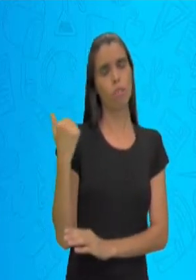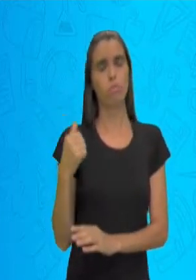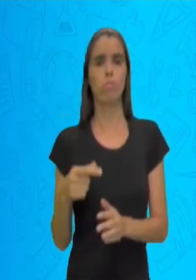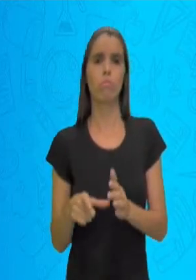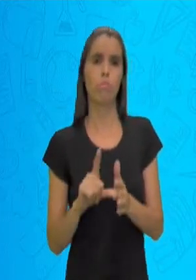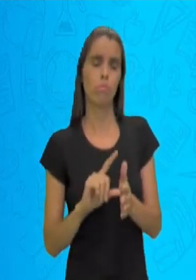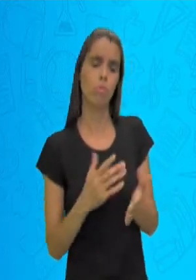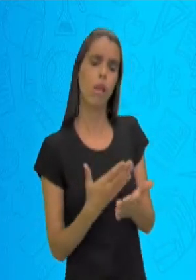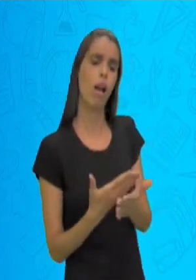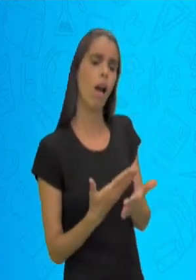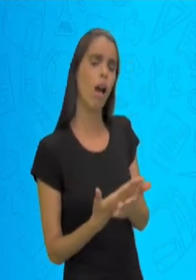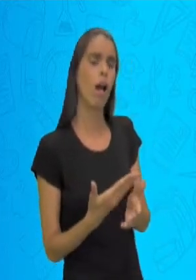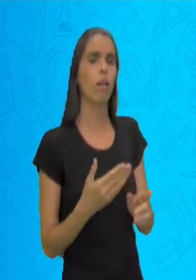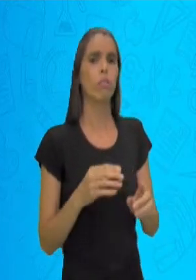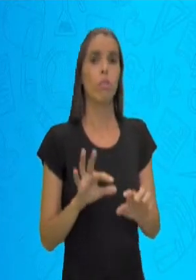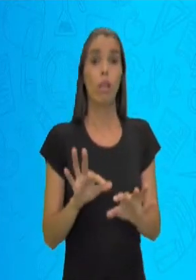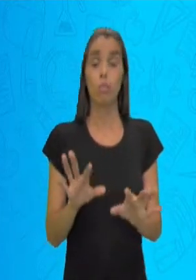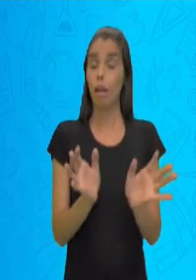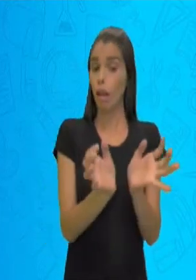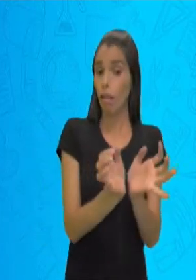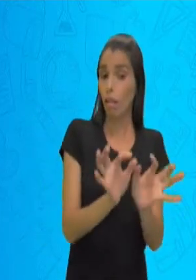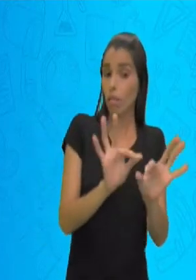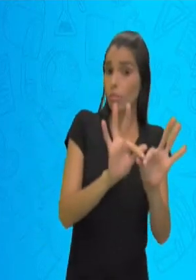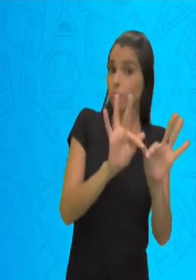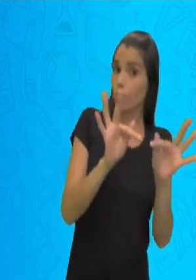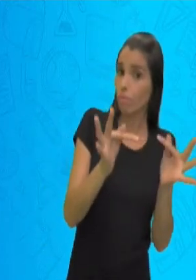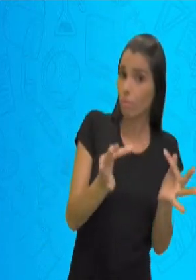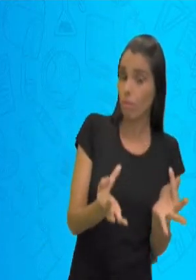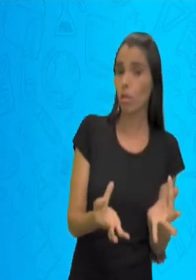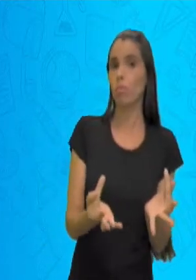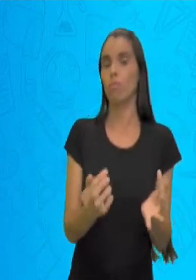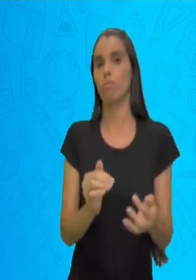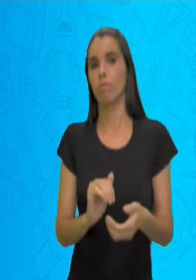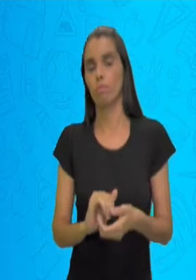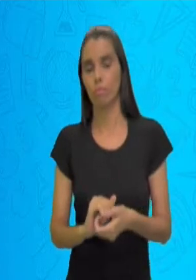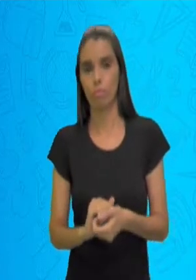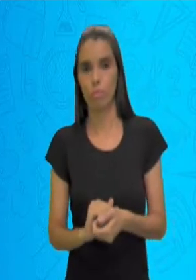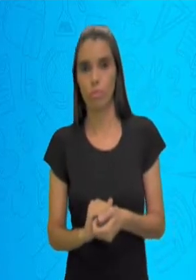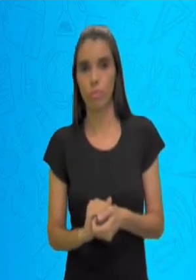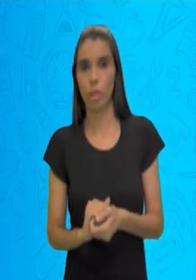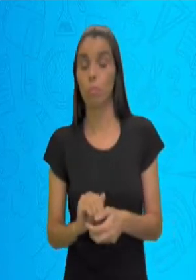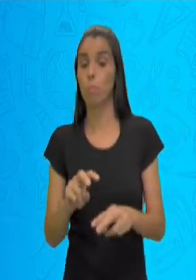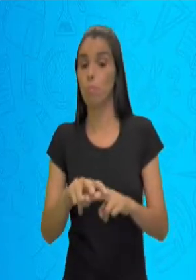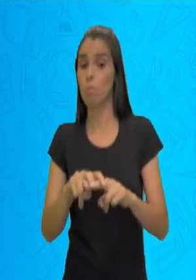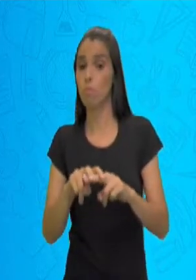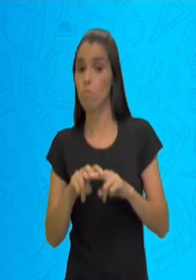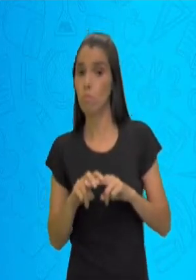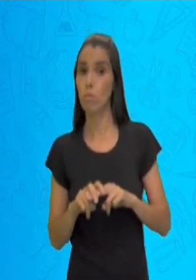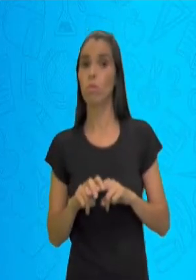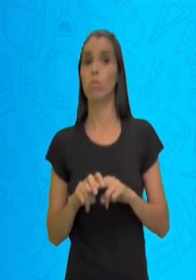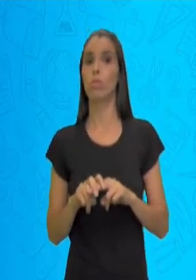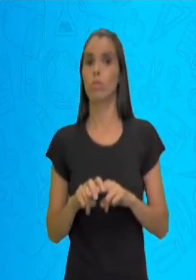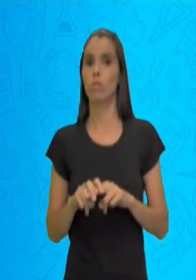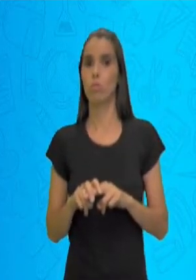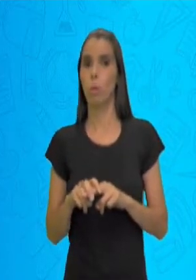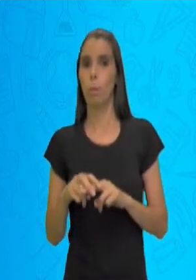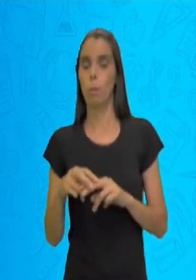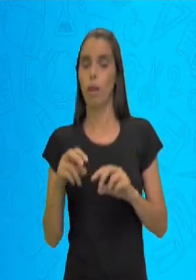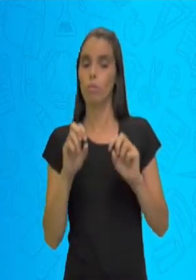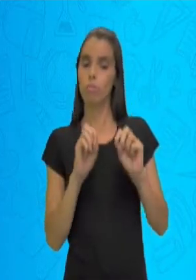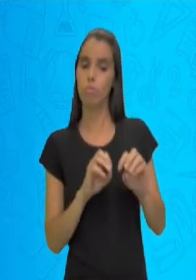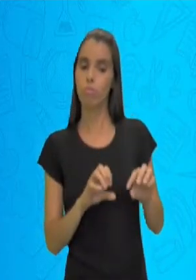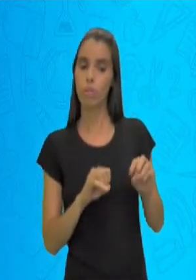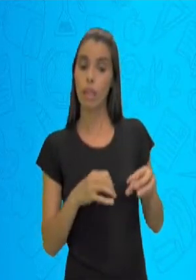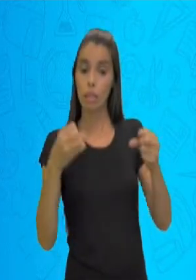simples, sobre a classe simples. Então, para a gente entrar na unidade de milhar, que é a quarta ordem que nós vamos